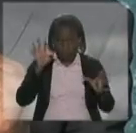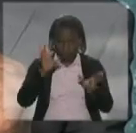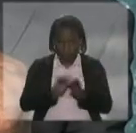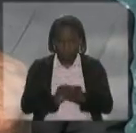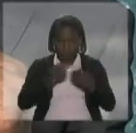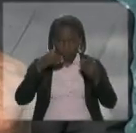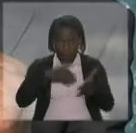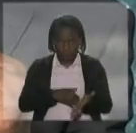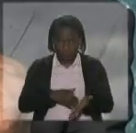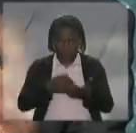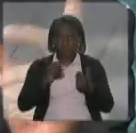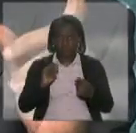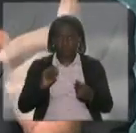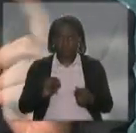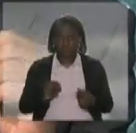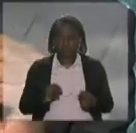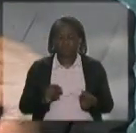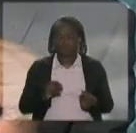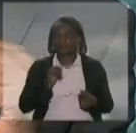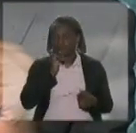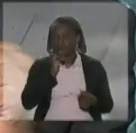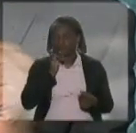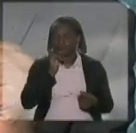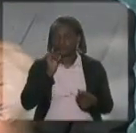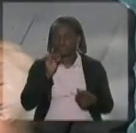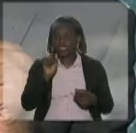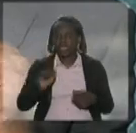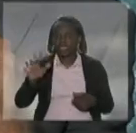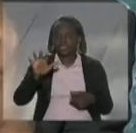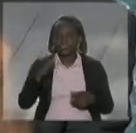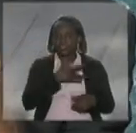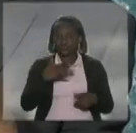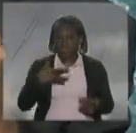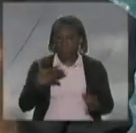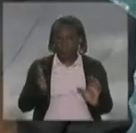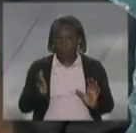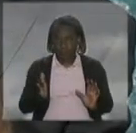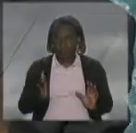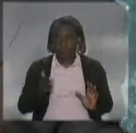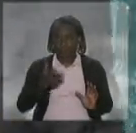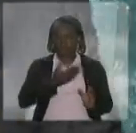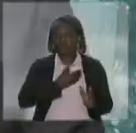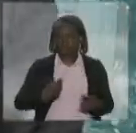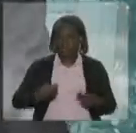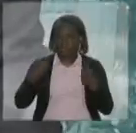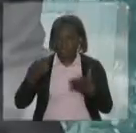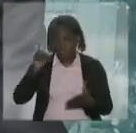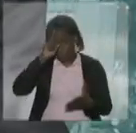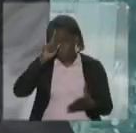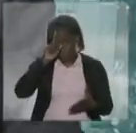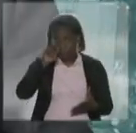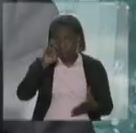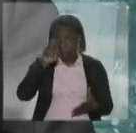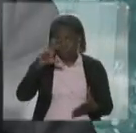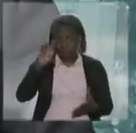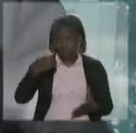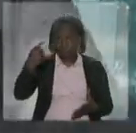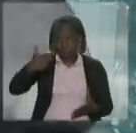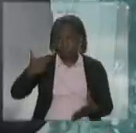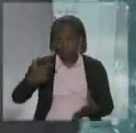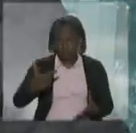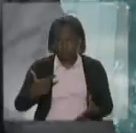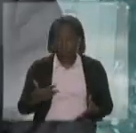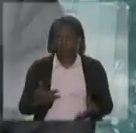intervenção vamos pegar a área da saúde o governo entregou o hospital pedro segundo a gestão